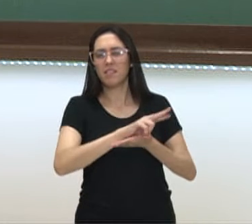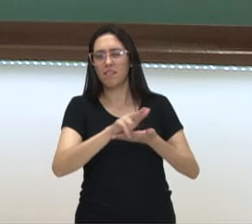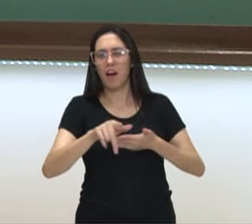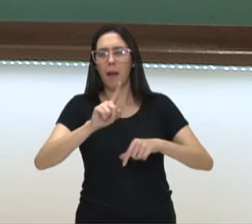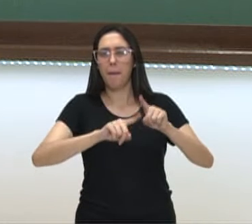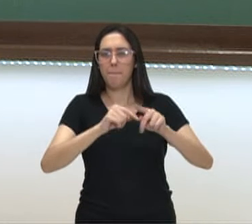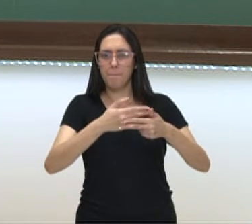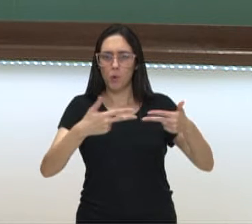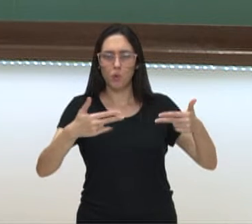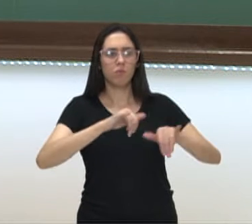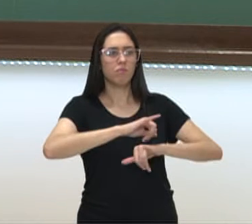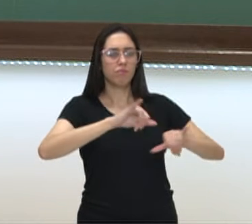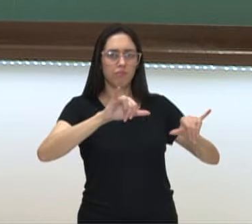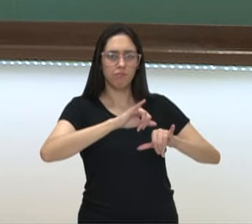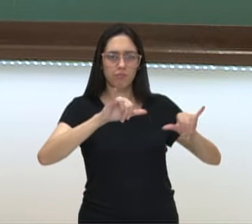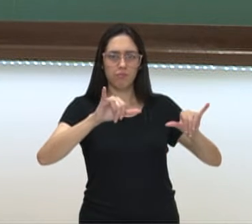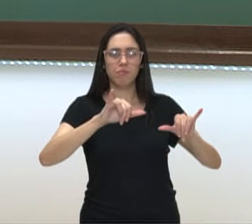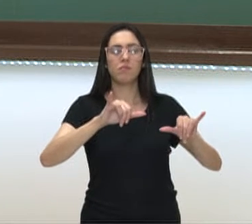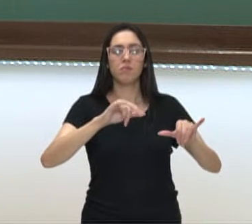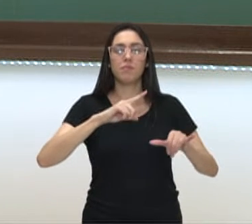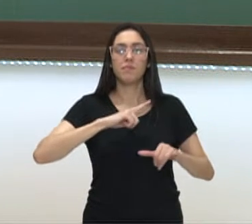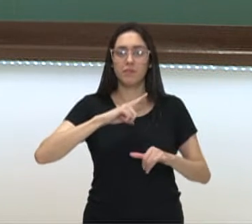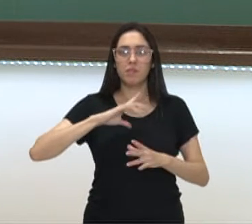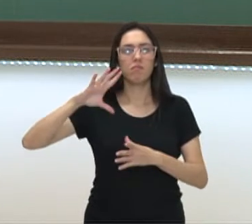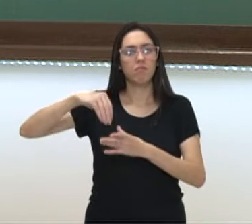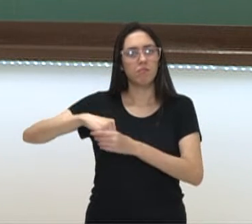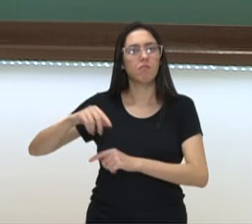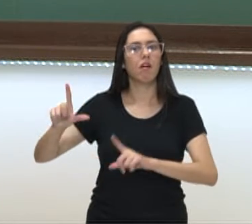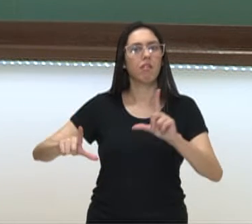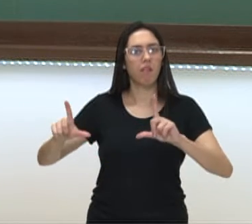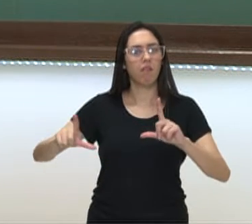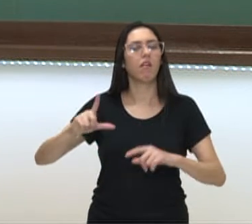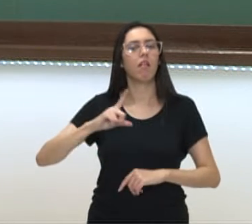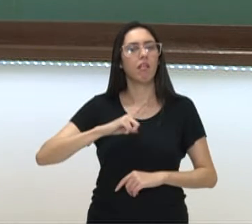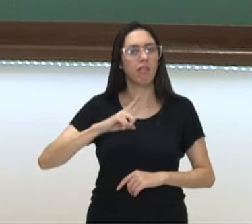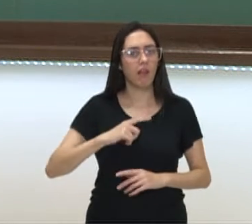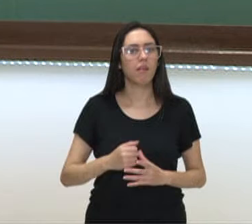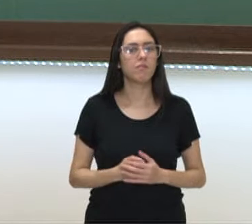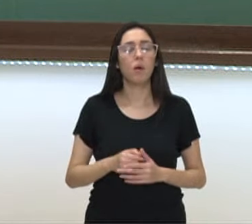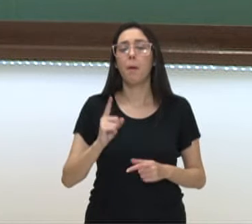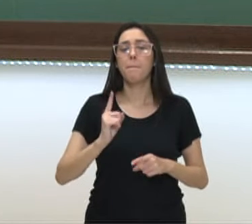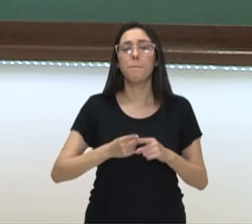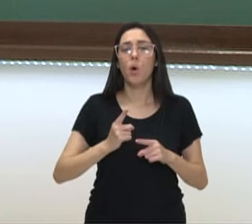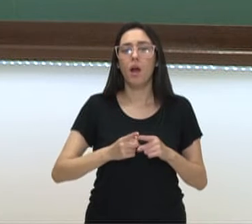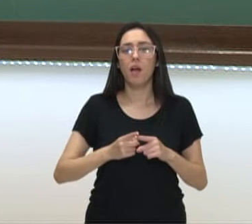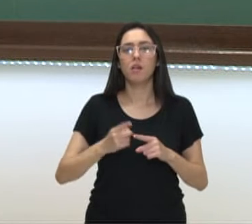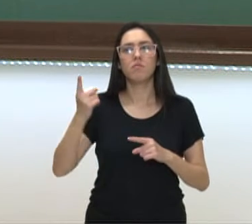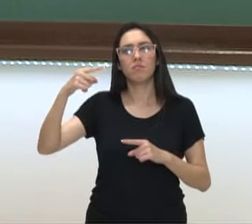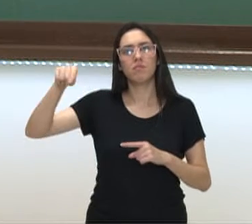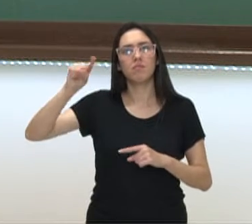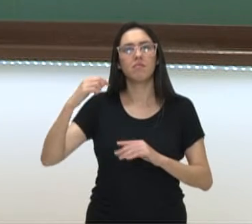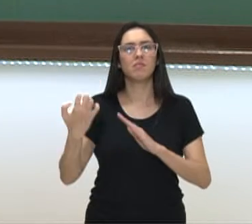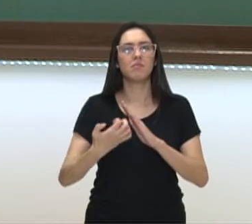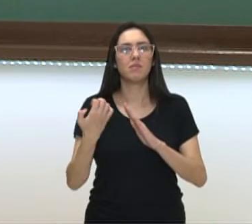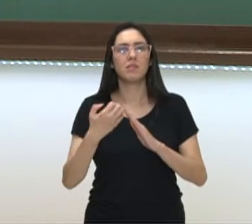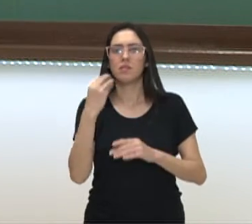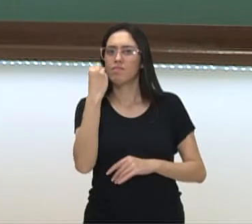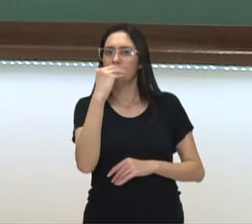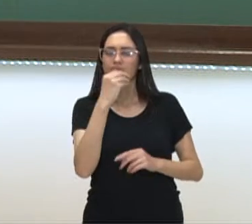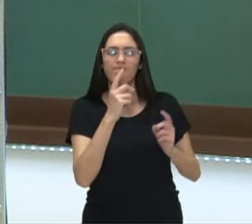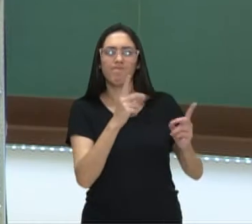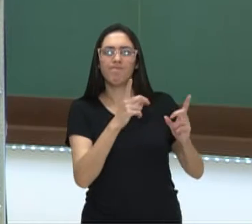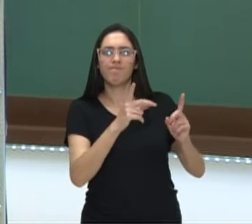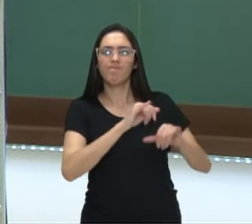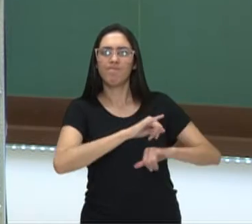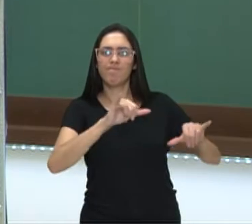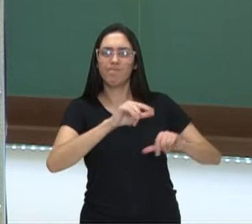colocam espaços dentro dos seus programas de televisão para quê? Para que empresas coloquem os seus produtos lá dentro. A gente